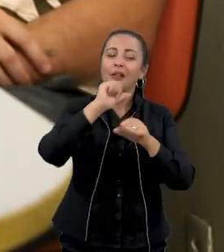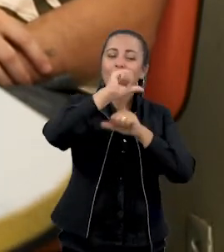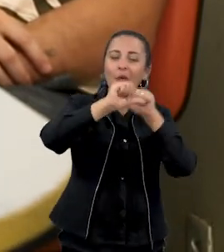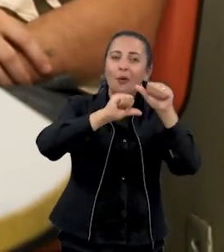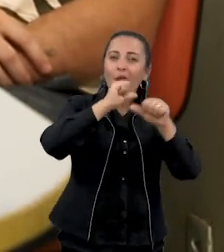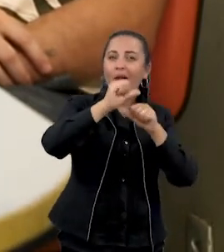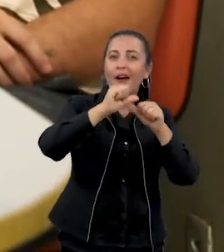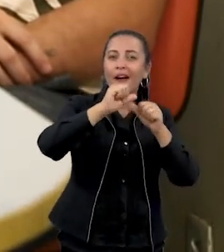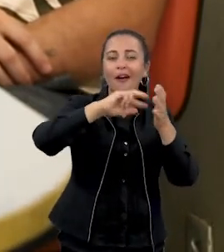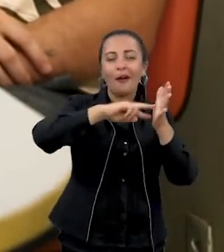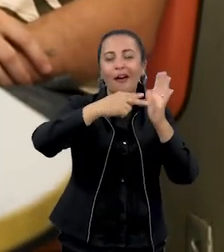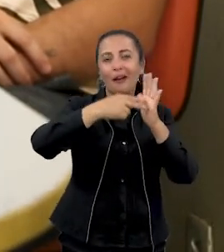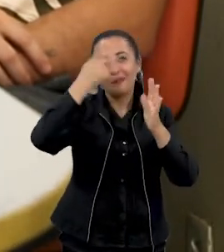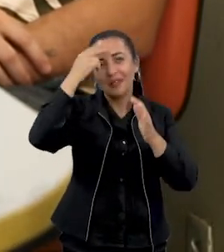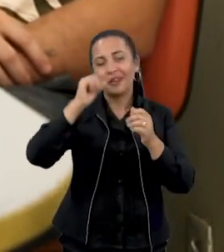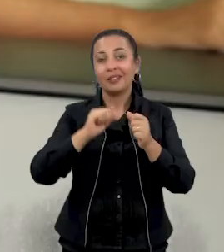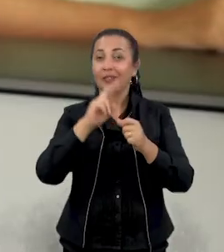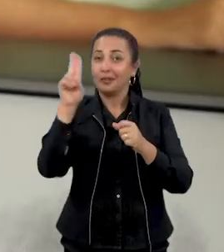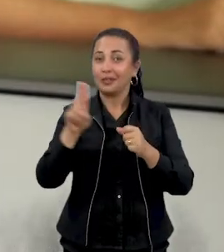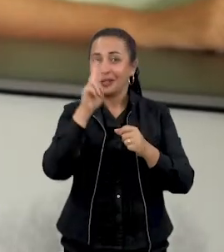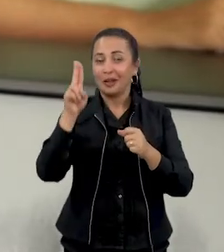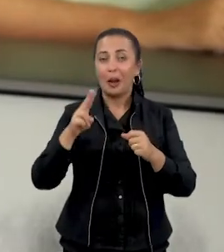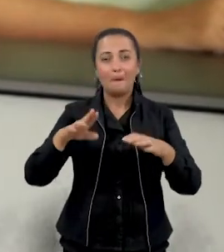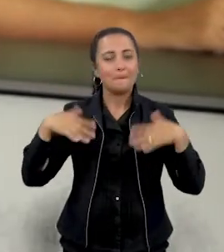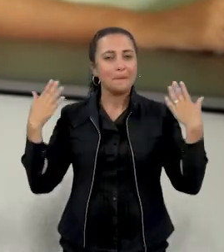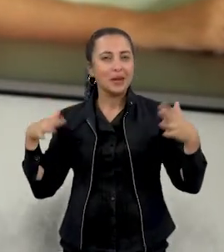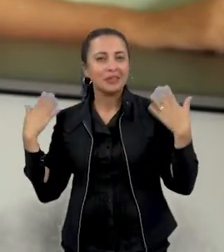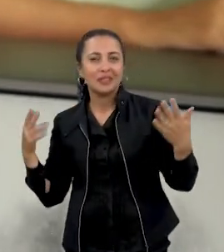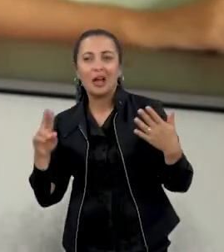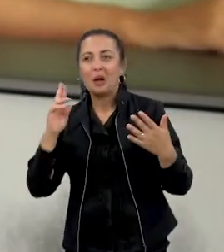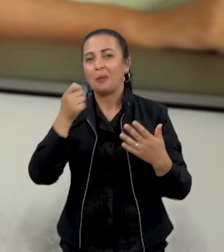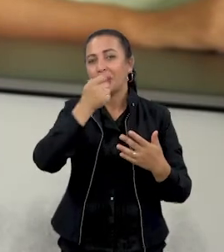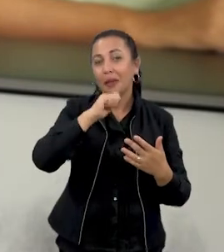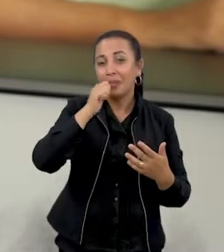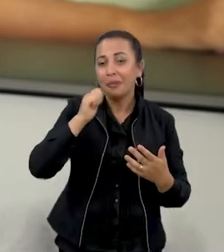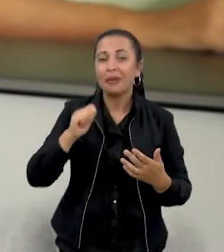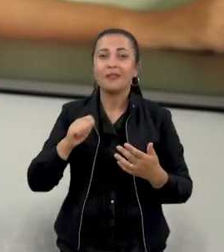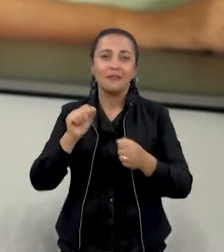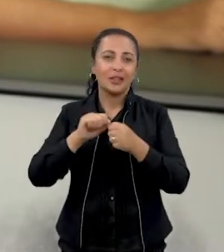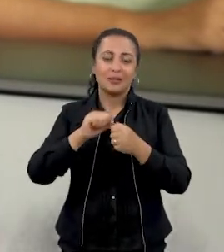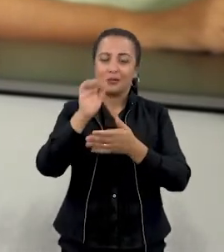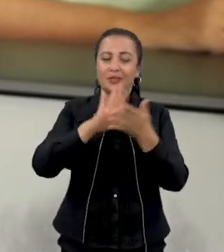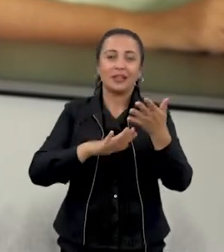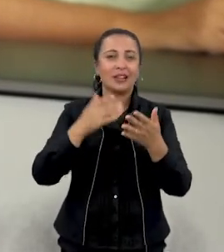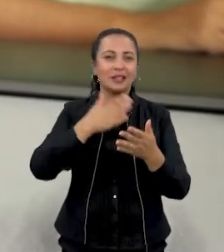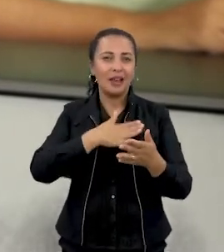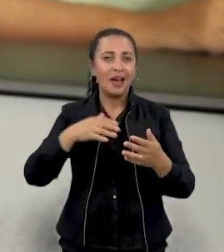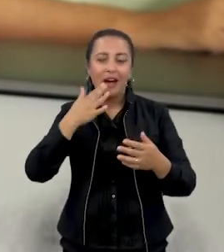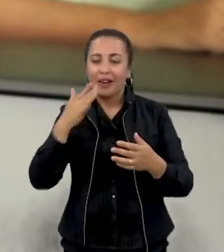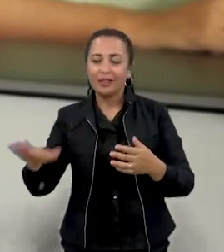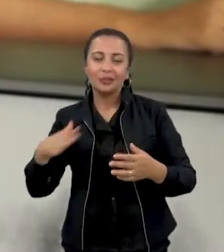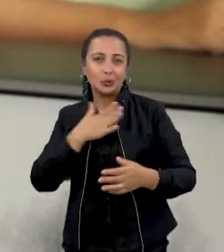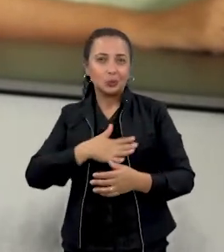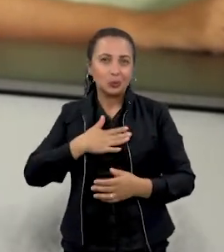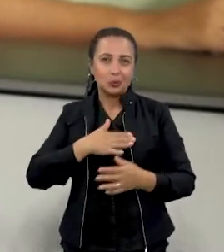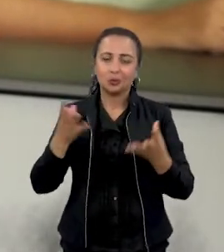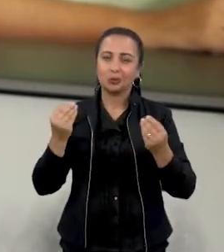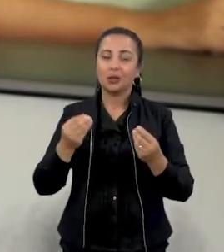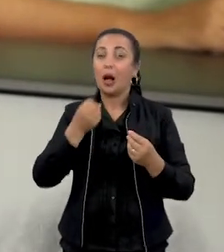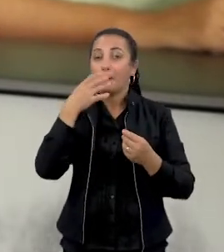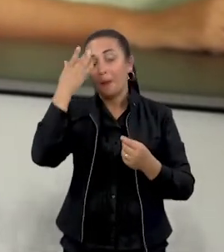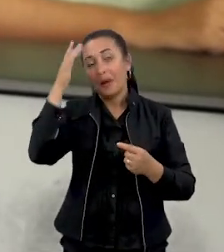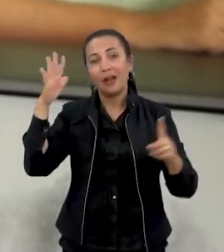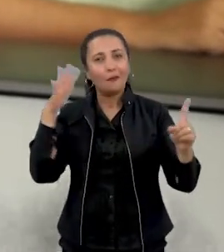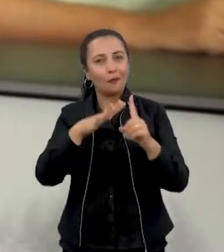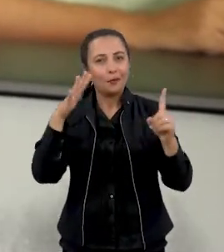essas estrelas por uma atividade prêmio. Pode ser tomar um sorvete, passear no parque, fazer alguma atividade que a criança goste bastante. E isso é uma forma